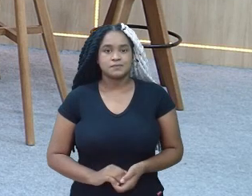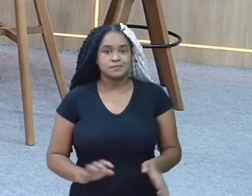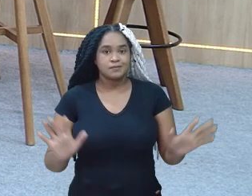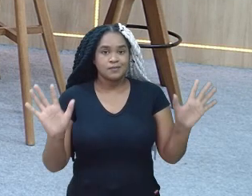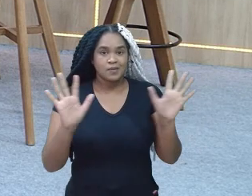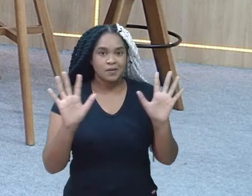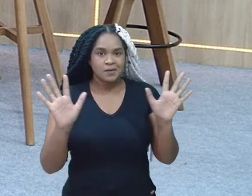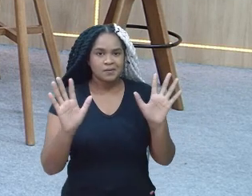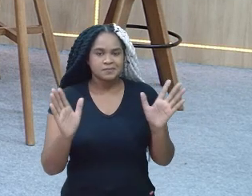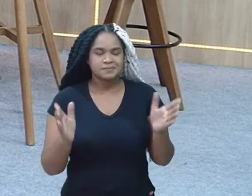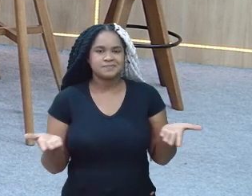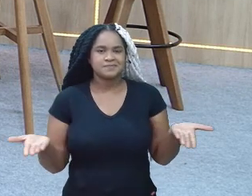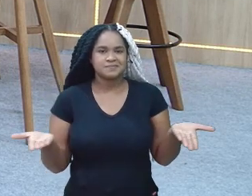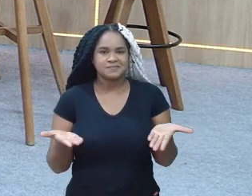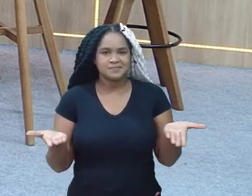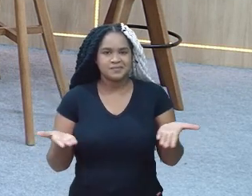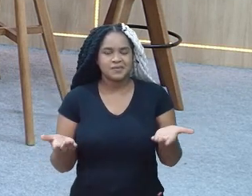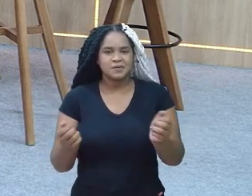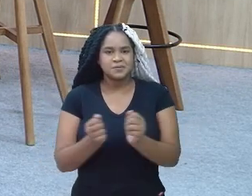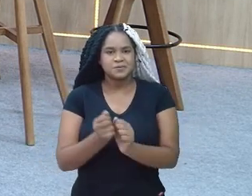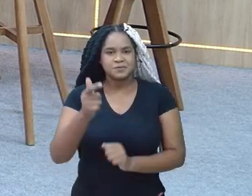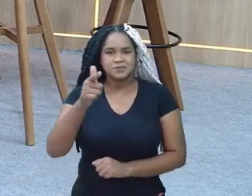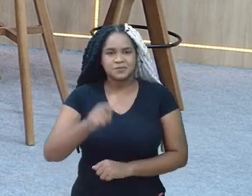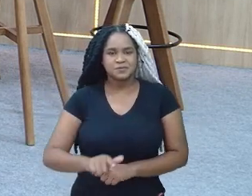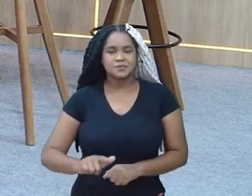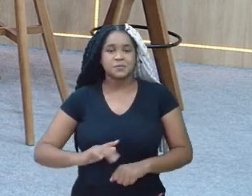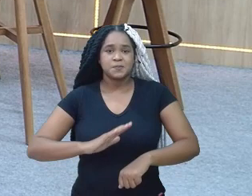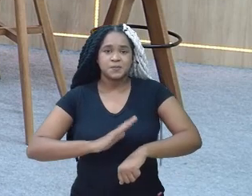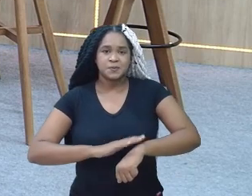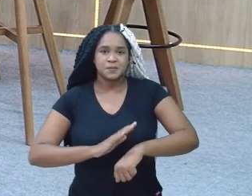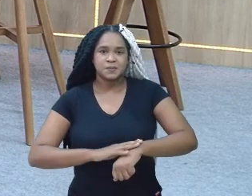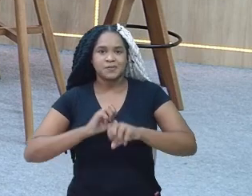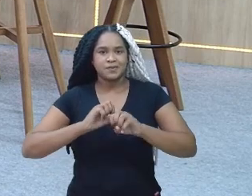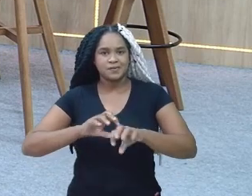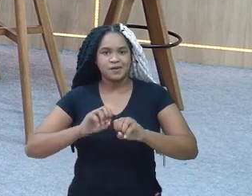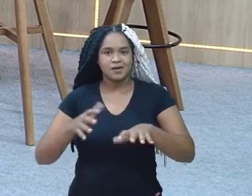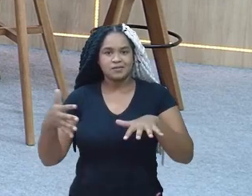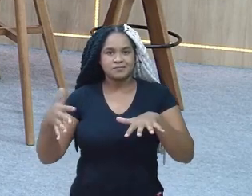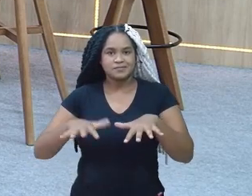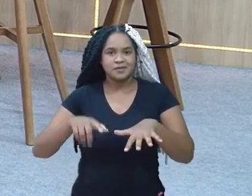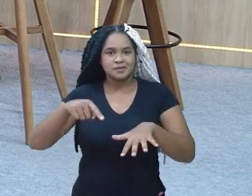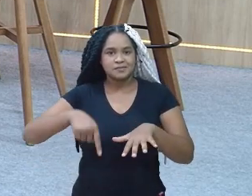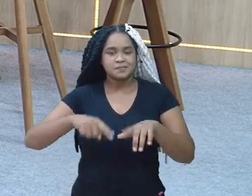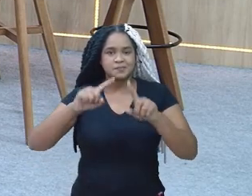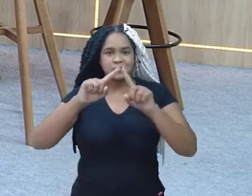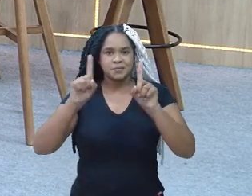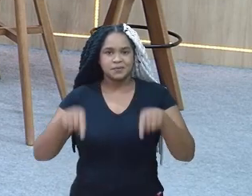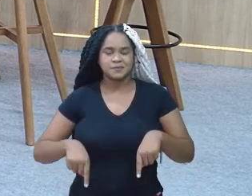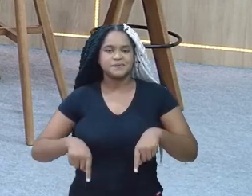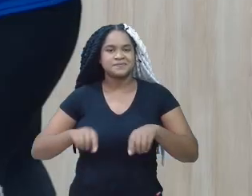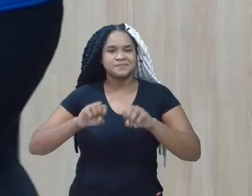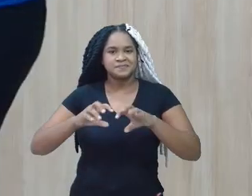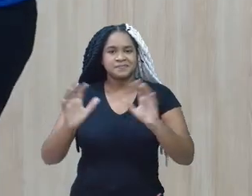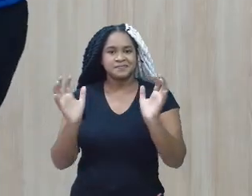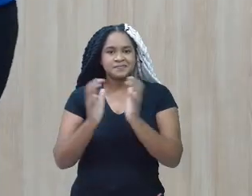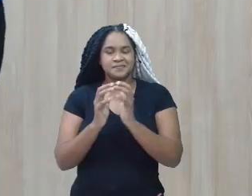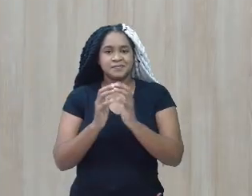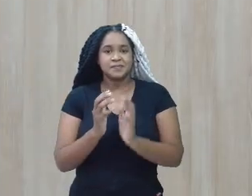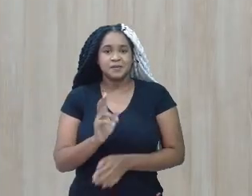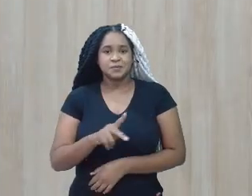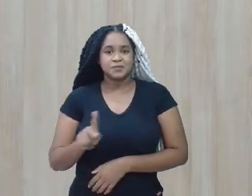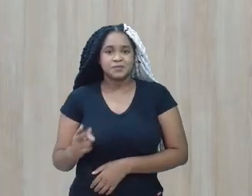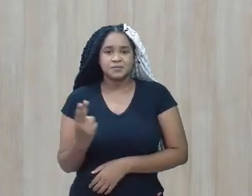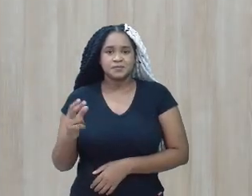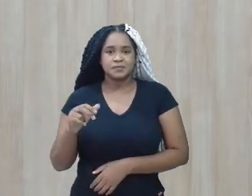Oi, estamos de volta no nosso momento da educação inclusiva aqui no Educa Recife. Eu sou a professora